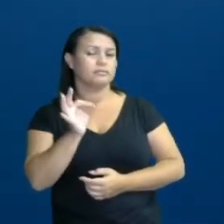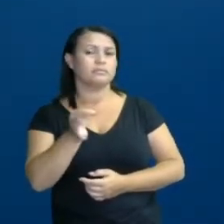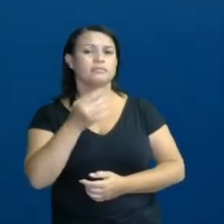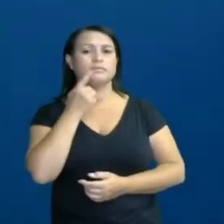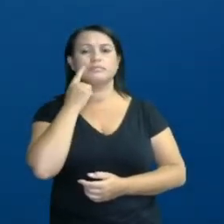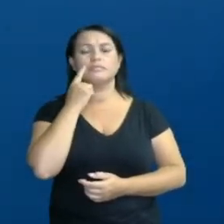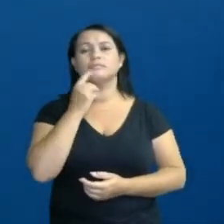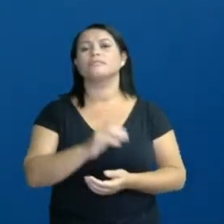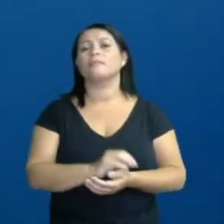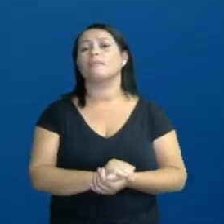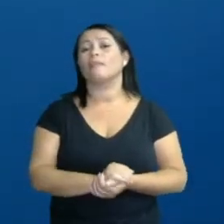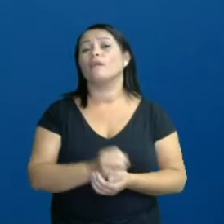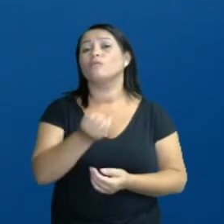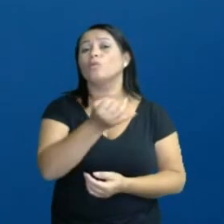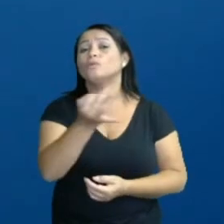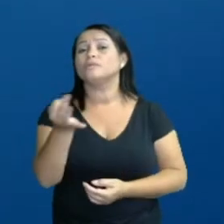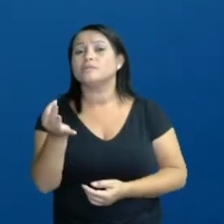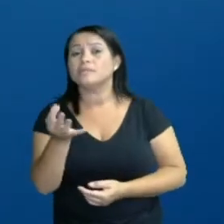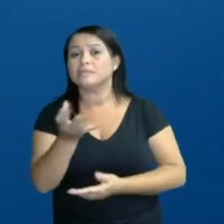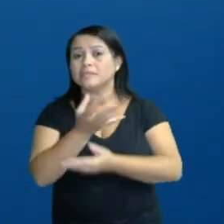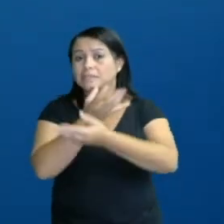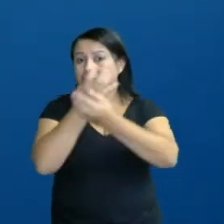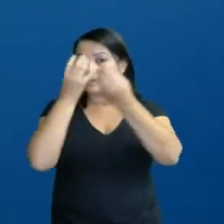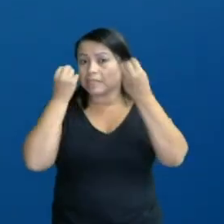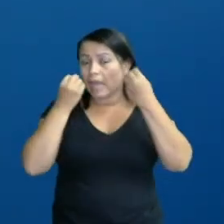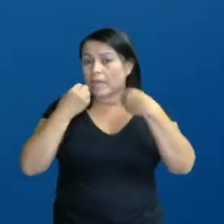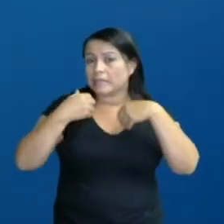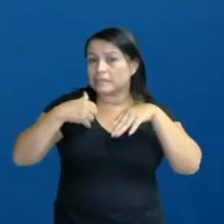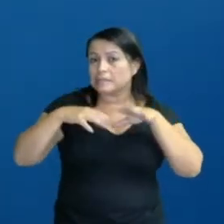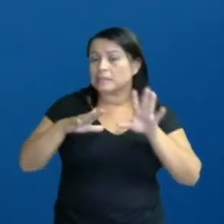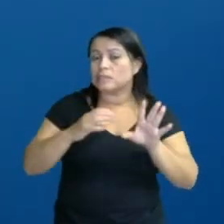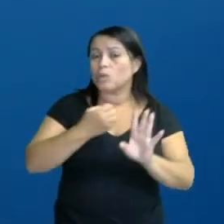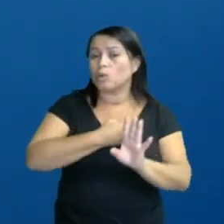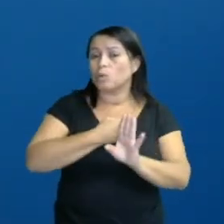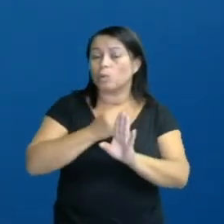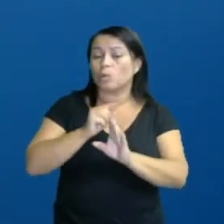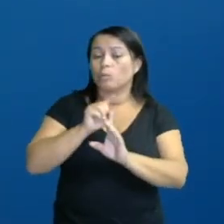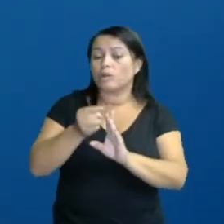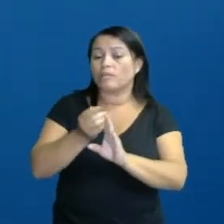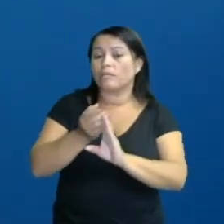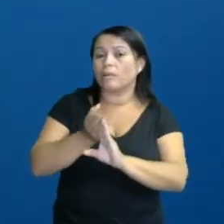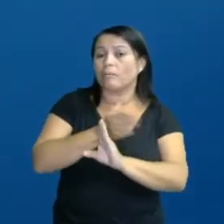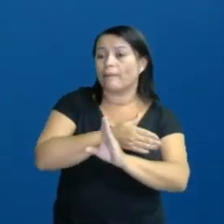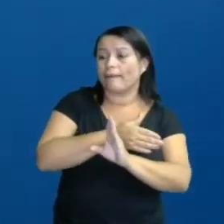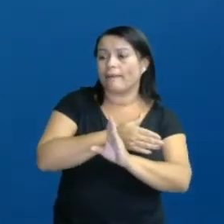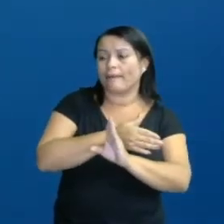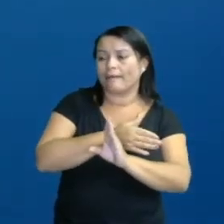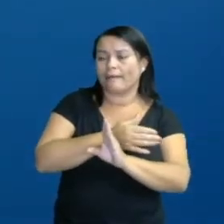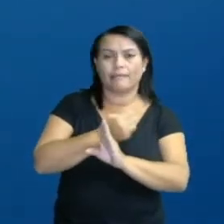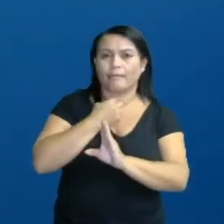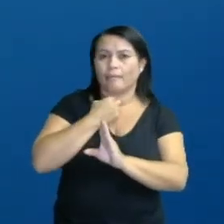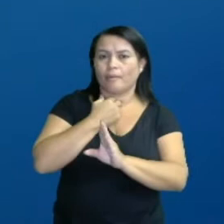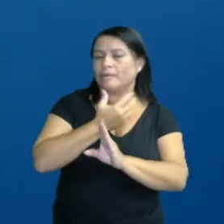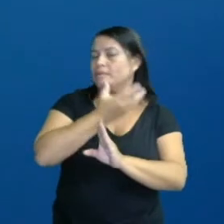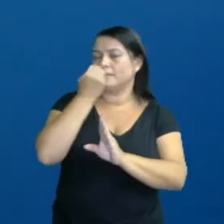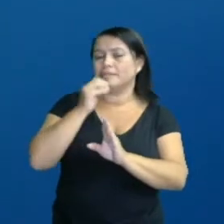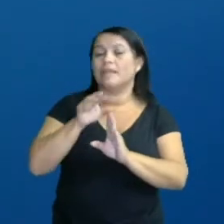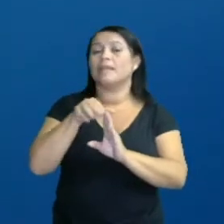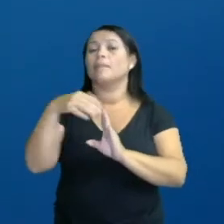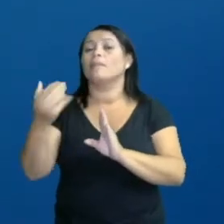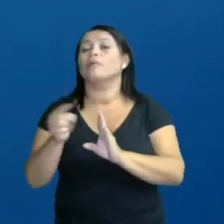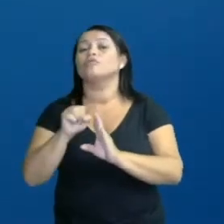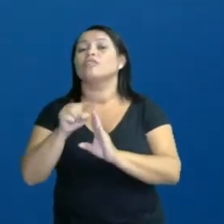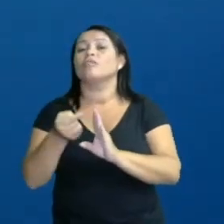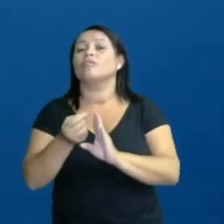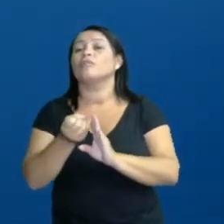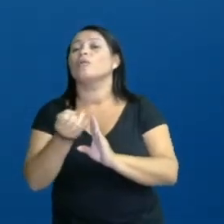Ó, então, eu só vou contar, ó, esquece o número aqui que está, ó, antes da vírgula, vamos contar aqui, ó. Depois da